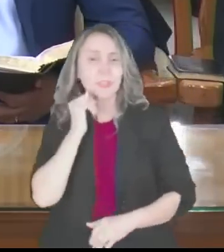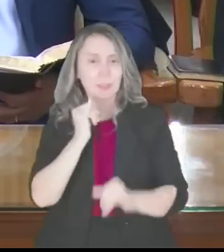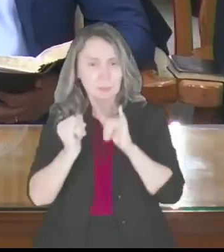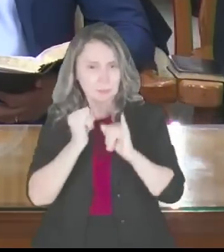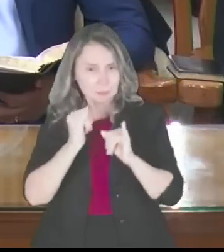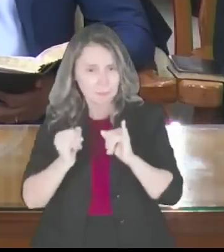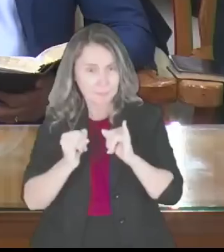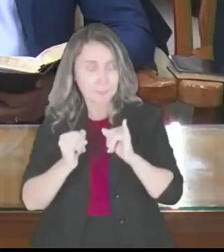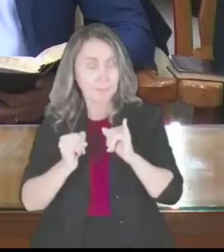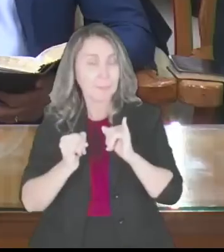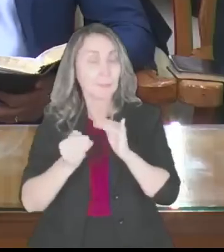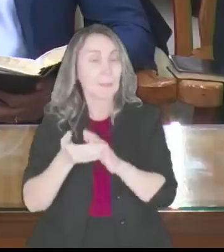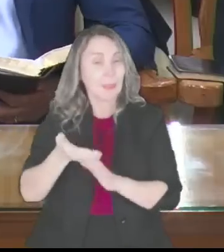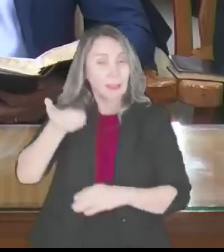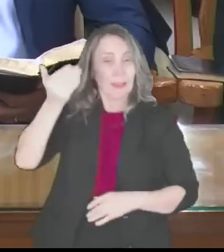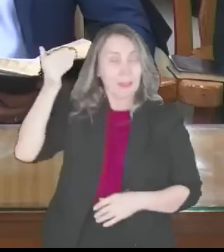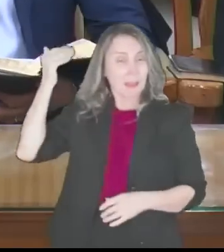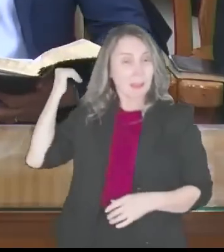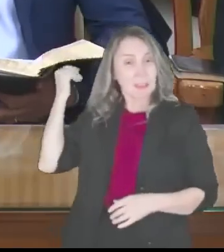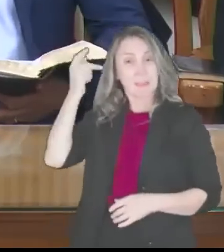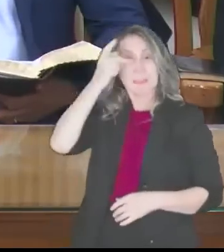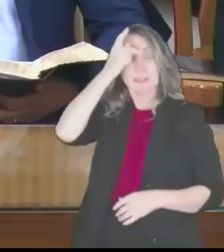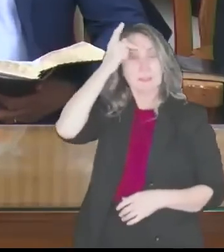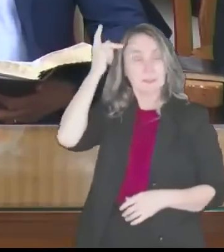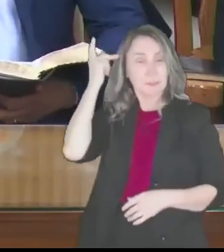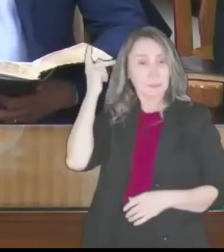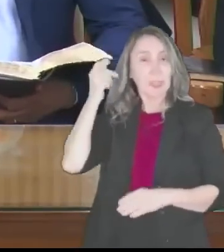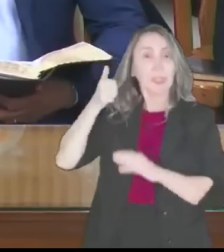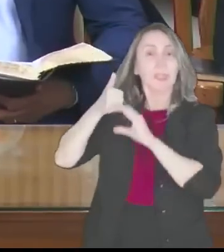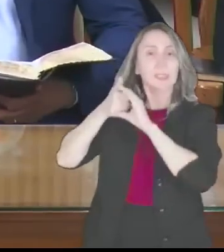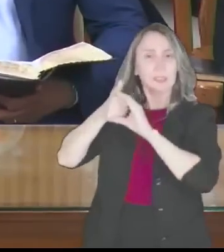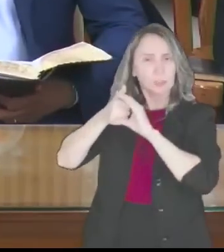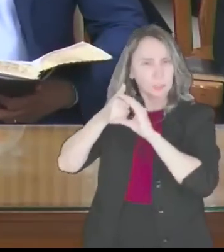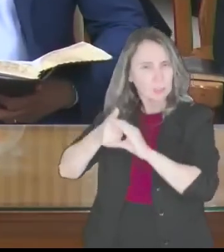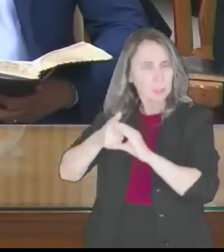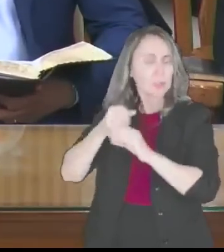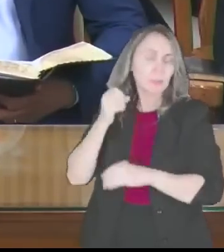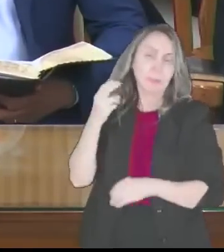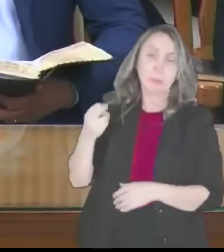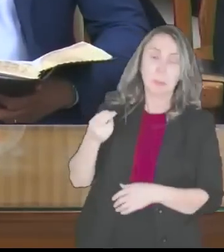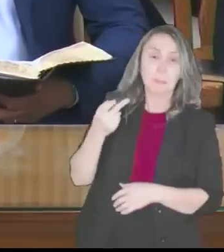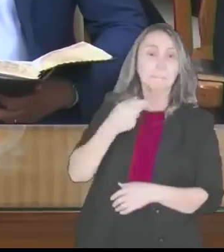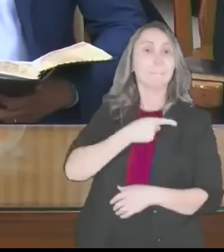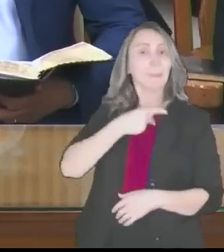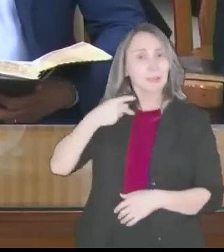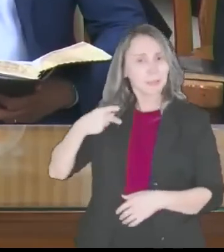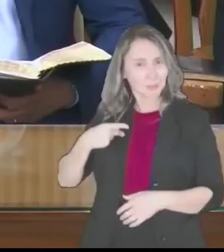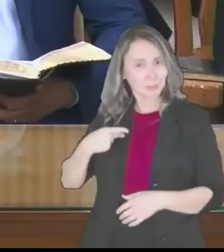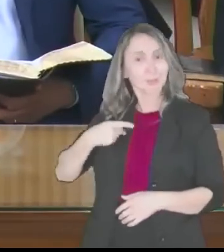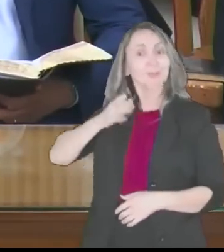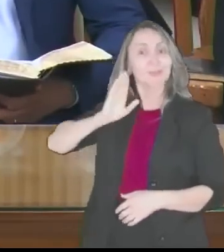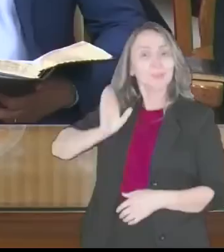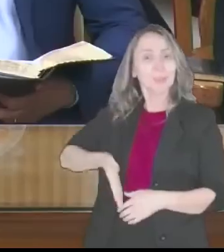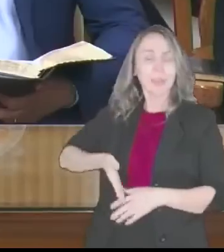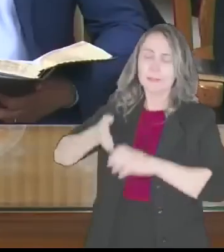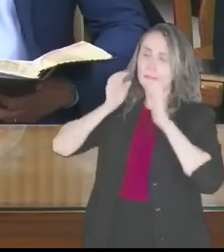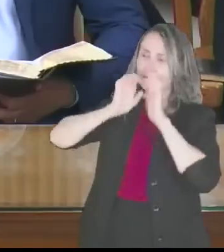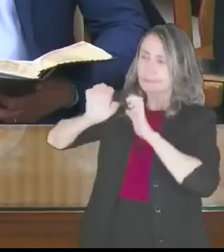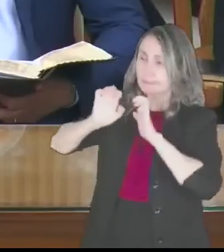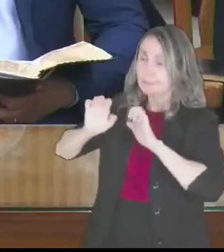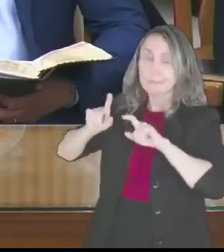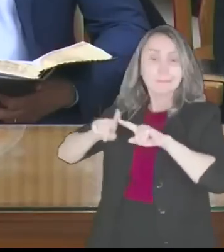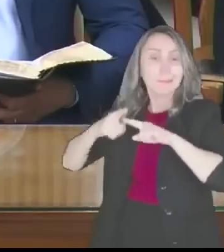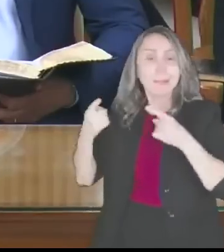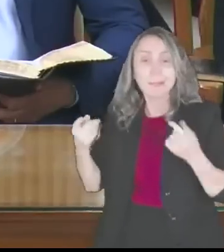cristãs, que já foram até pastores, que já serviram a Deus, que já ganharam almas, e